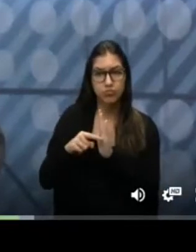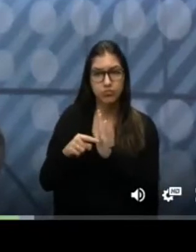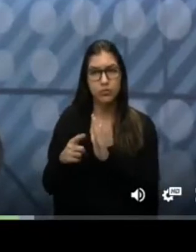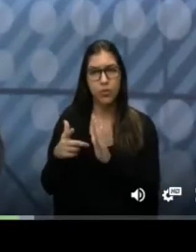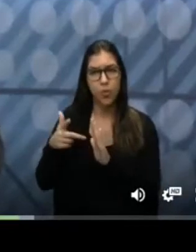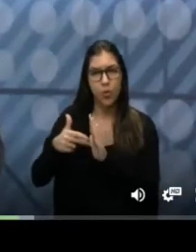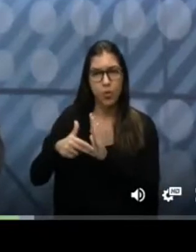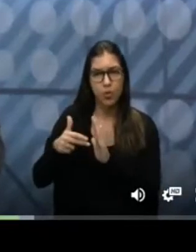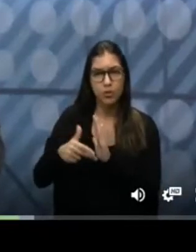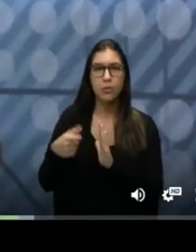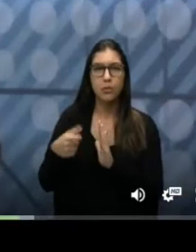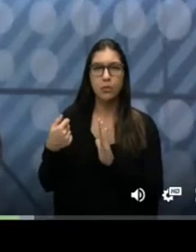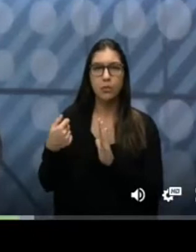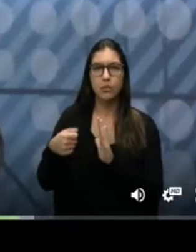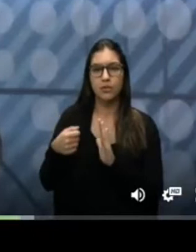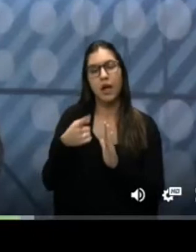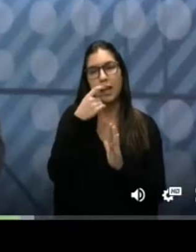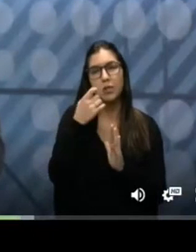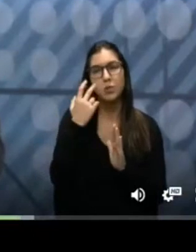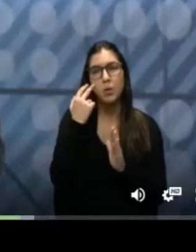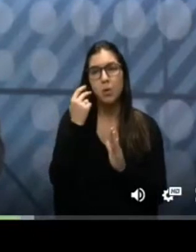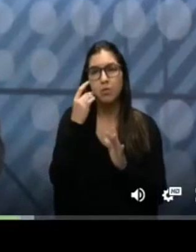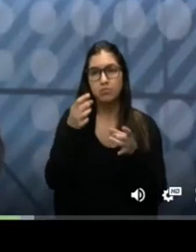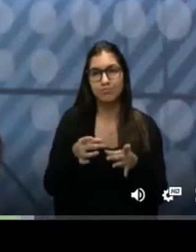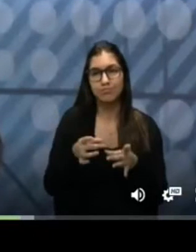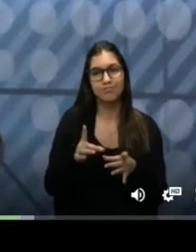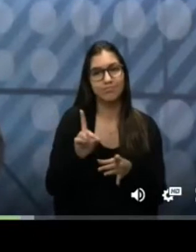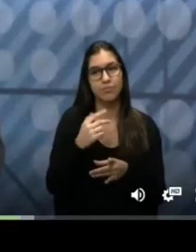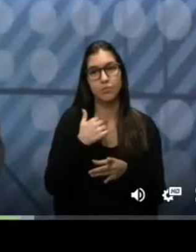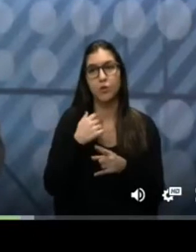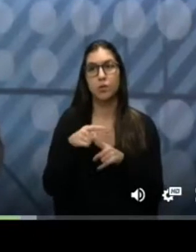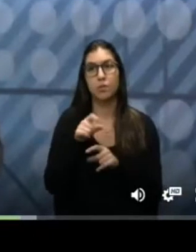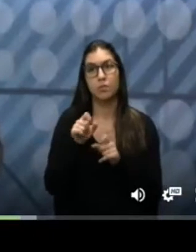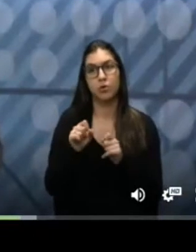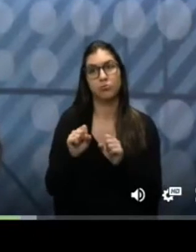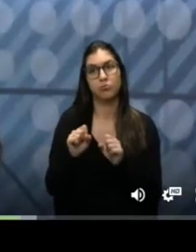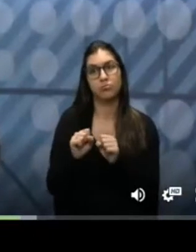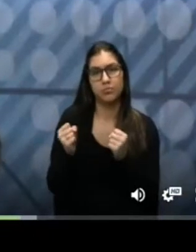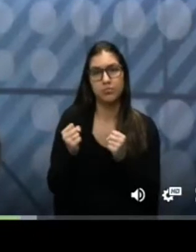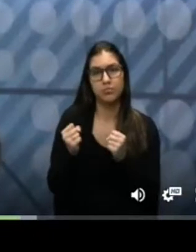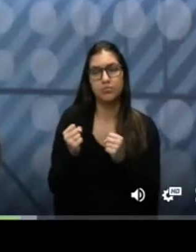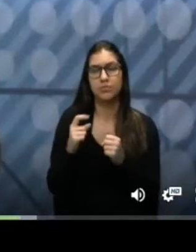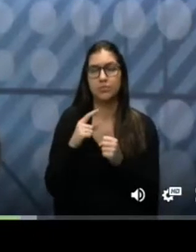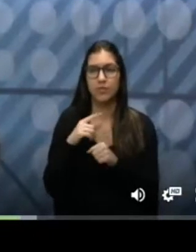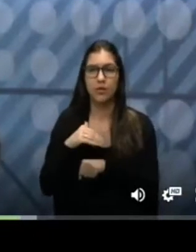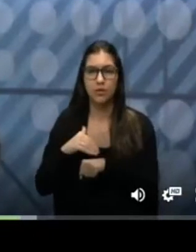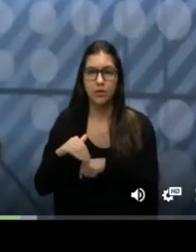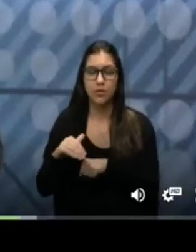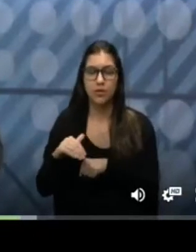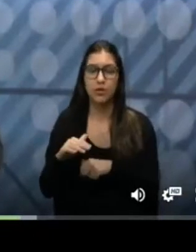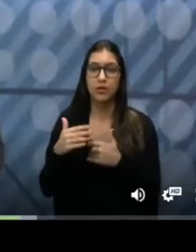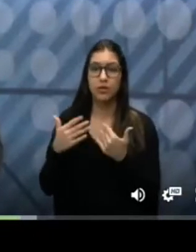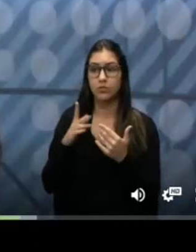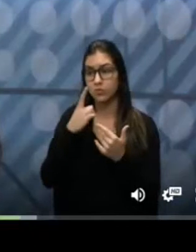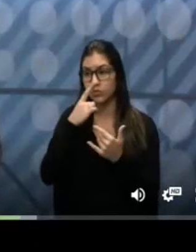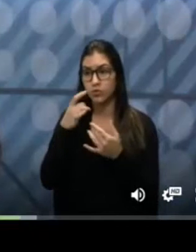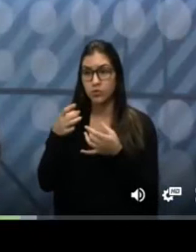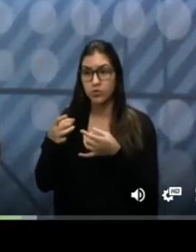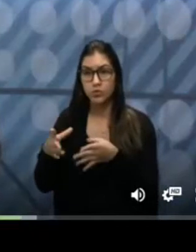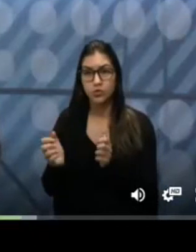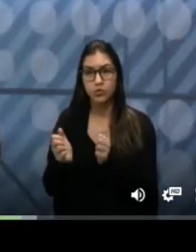podemos descartar ele no lixo comum, porque ele pode ter risco de causar ferimentos. Então, ele é descartado junto com o